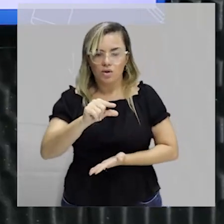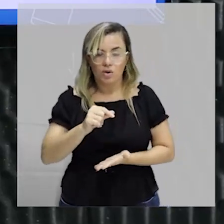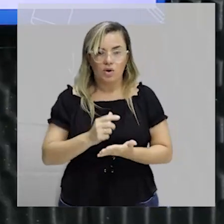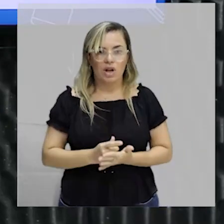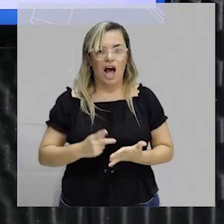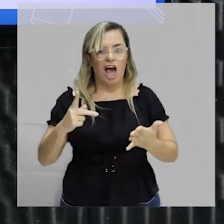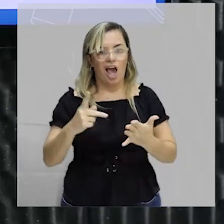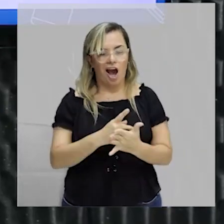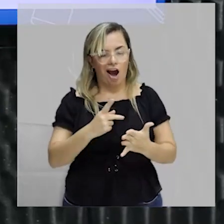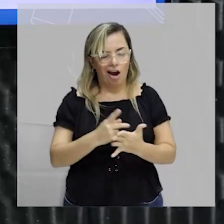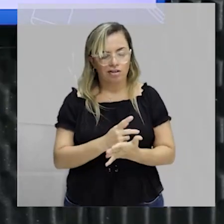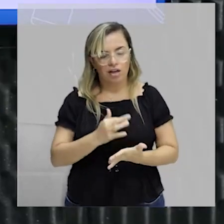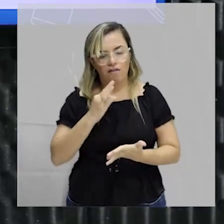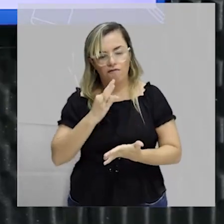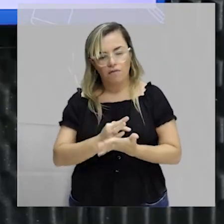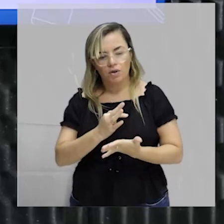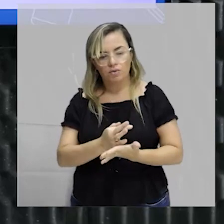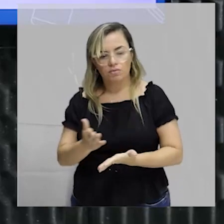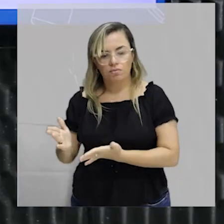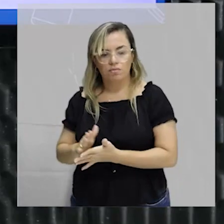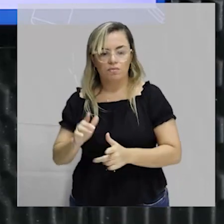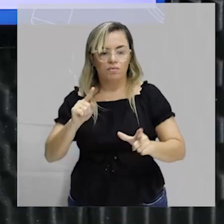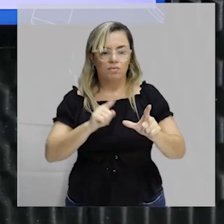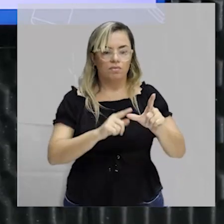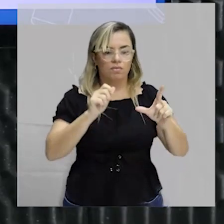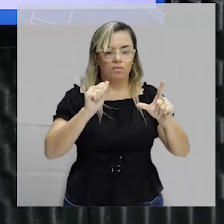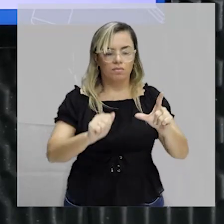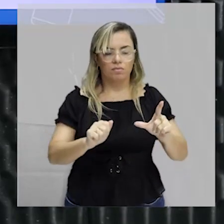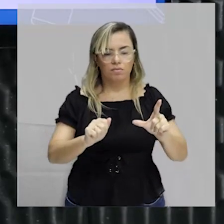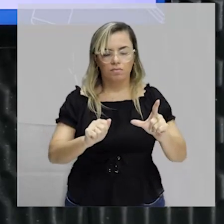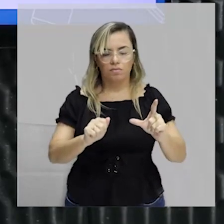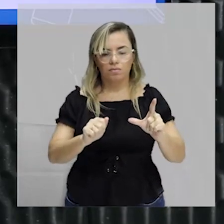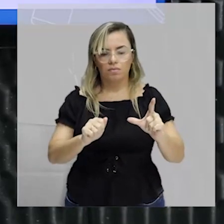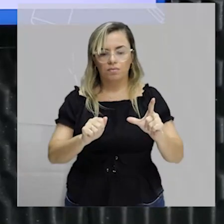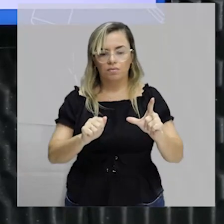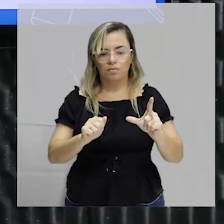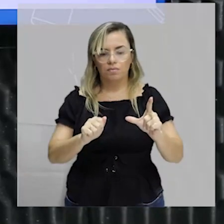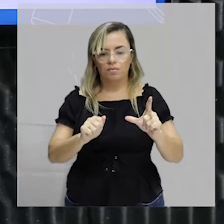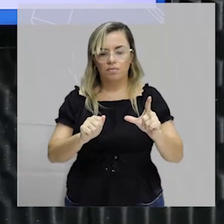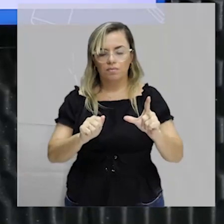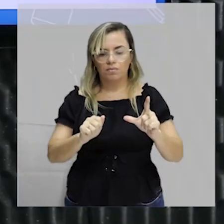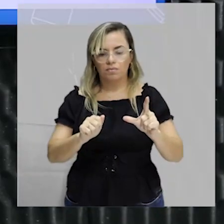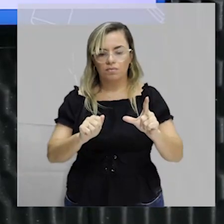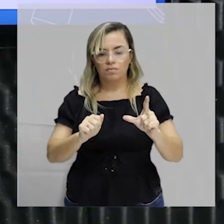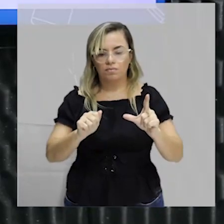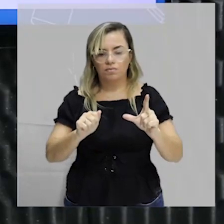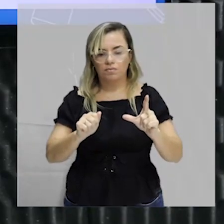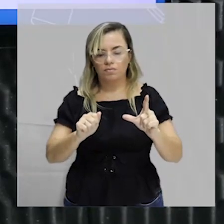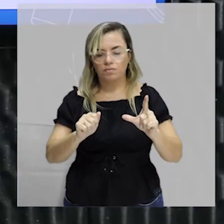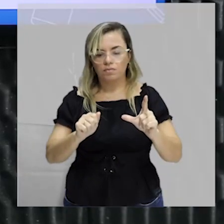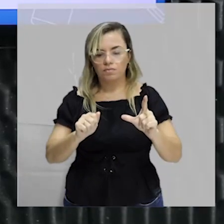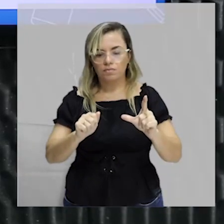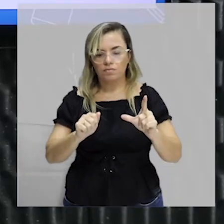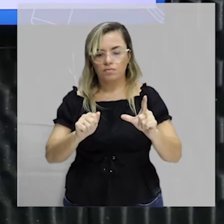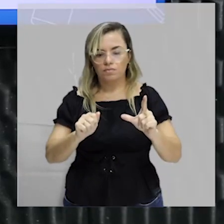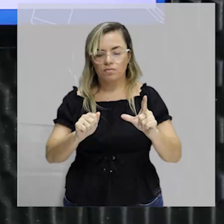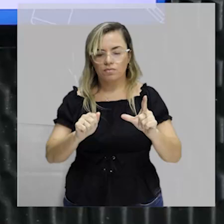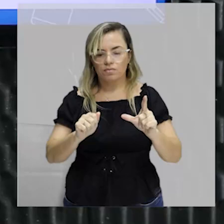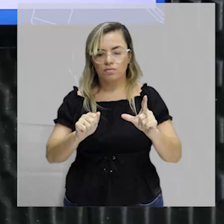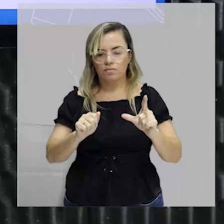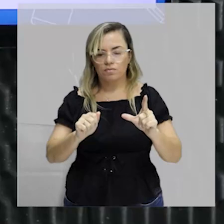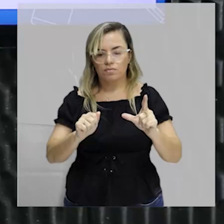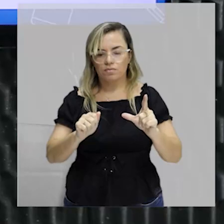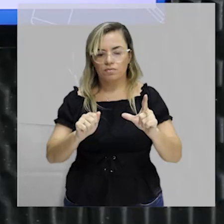tá? Letra A. A adoção da postura ereta e o aperfeiçoamento